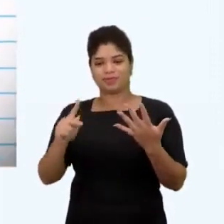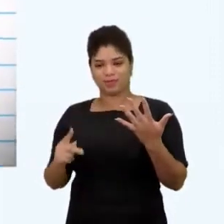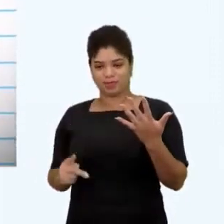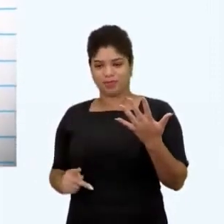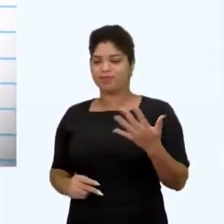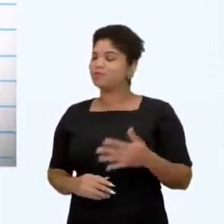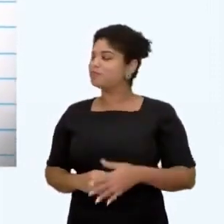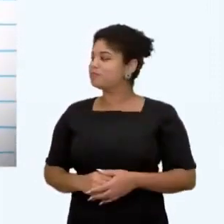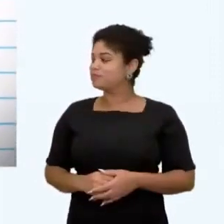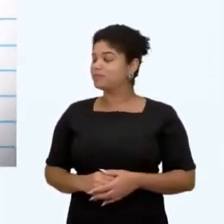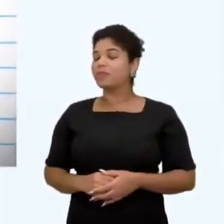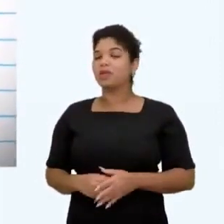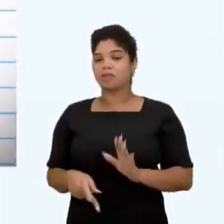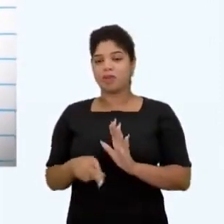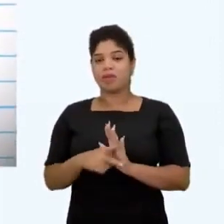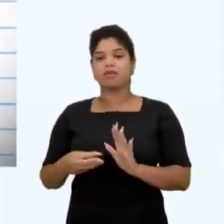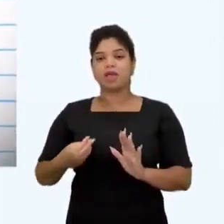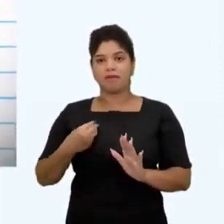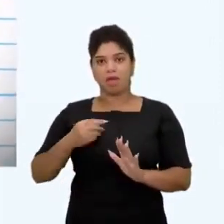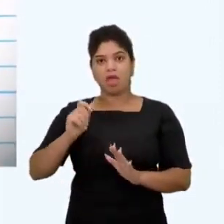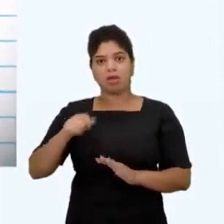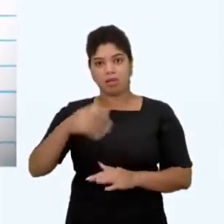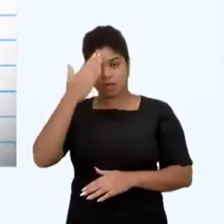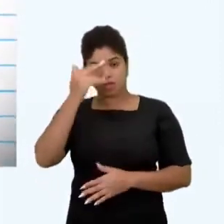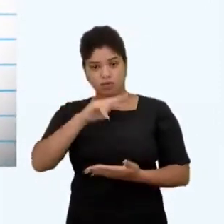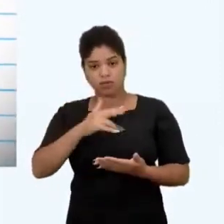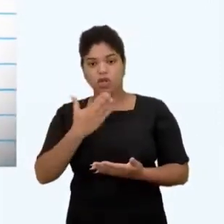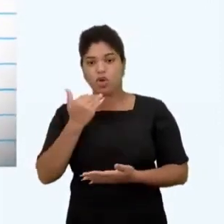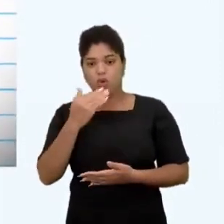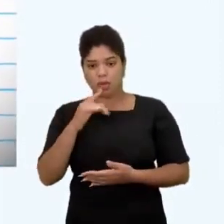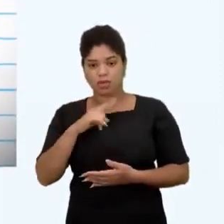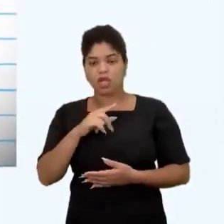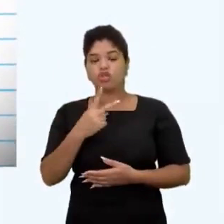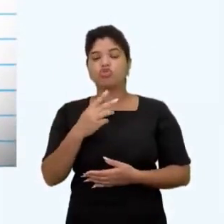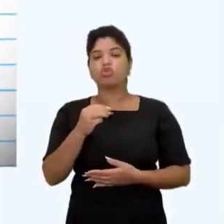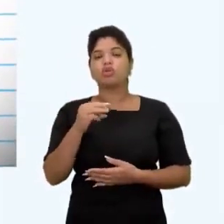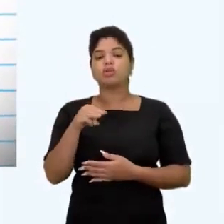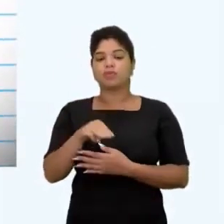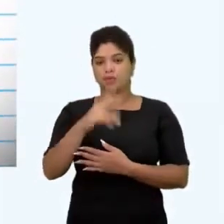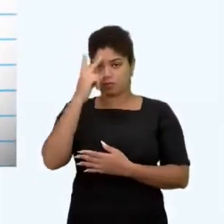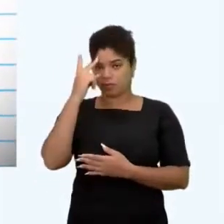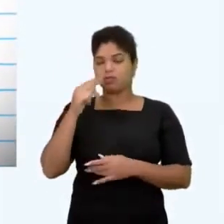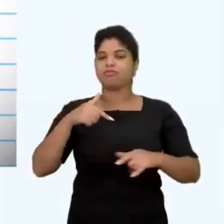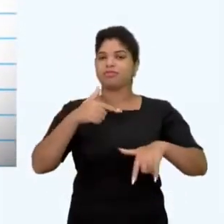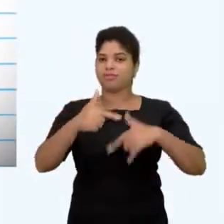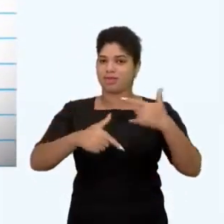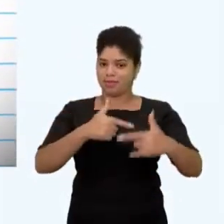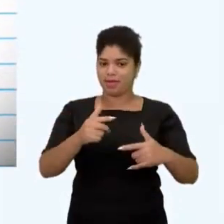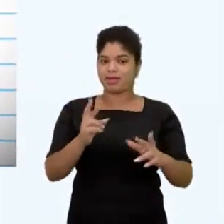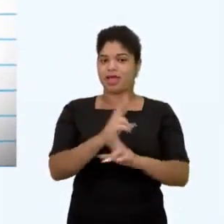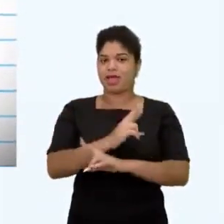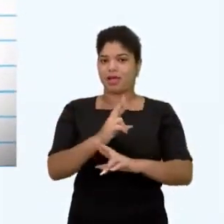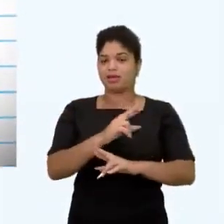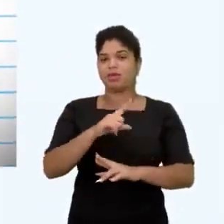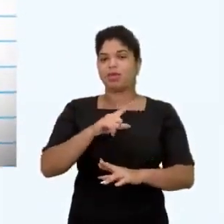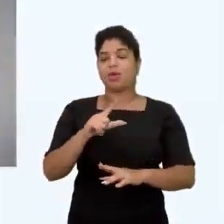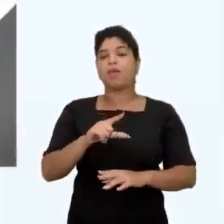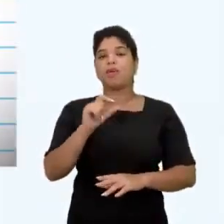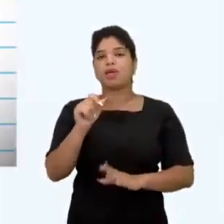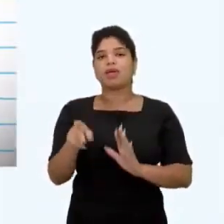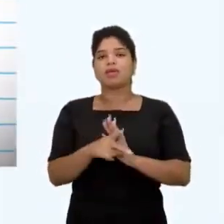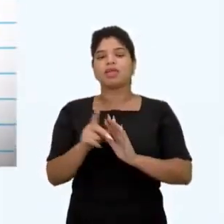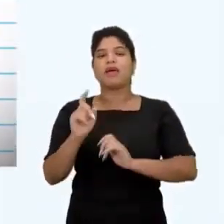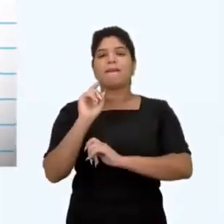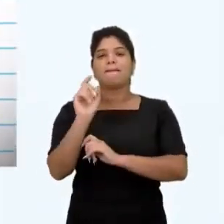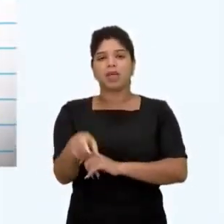e costeiros para sua subsistência, e dessas, mais de 200 milhões de pessoas são empregadas, direta ou indiretamente, pela pescaria